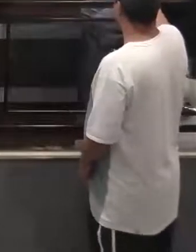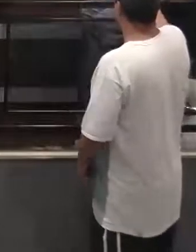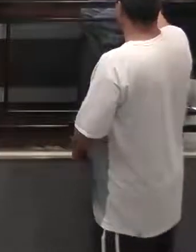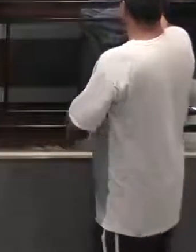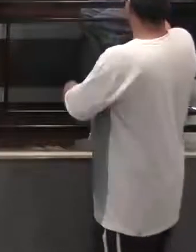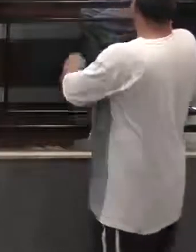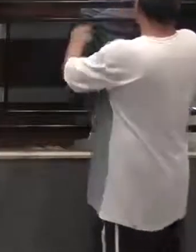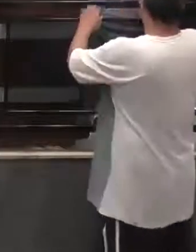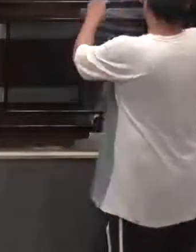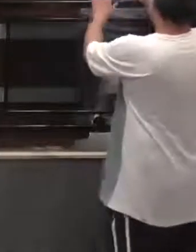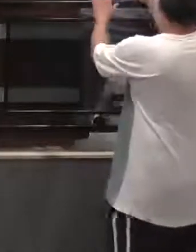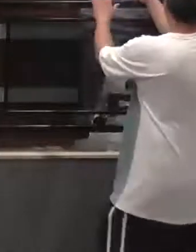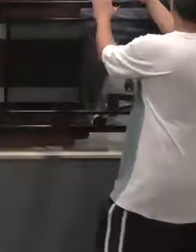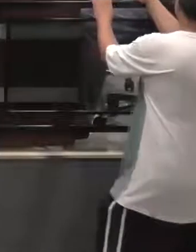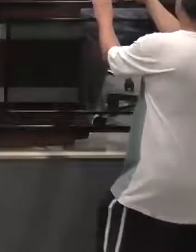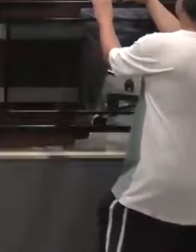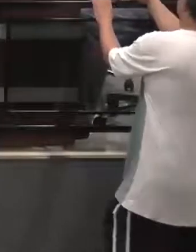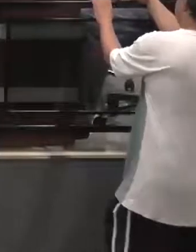Gracias.